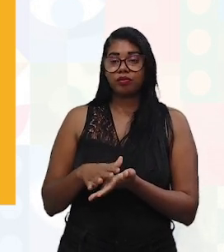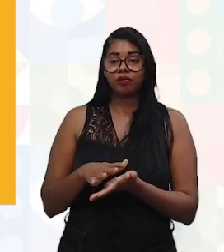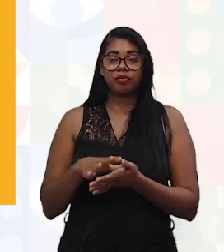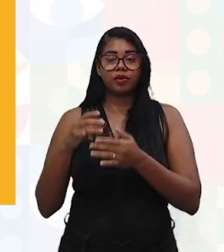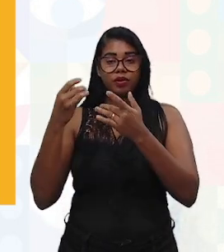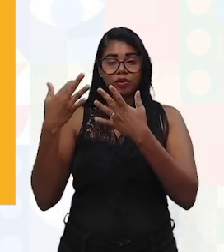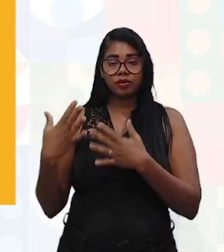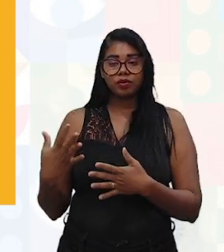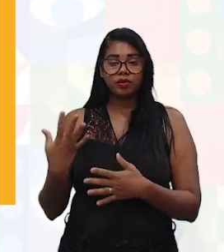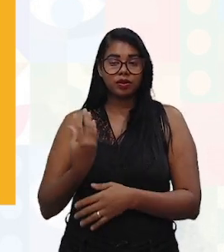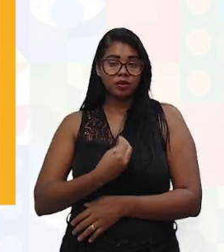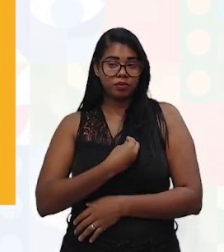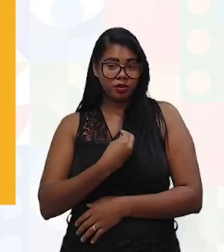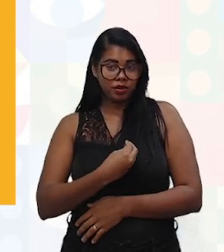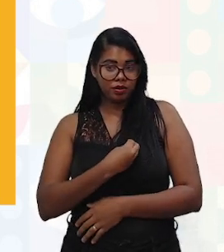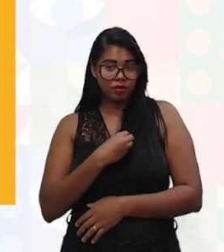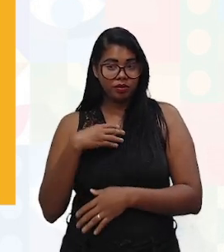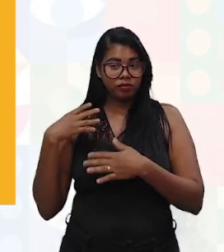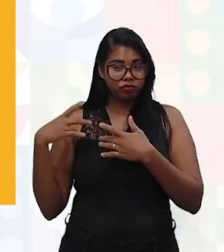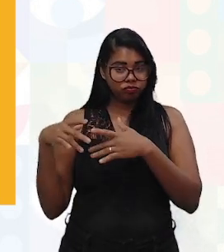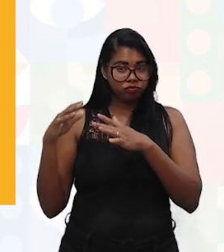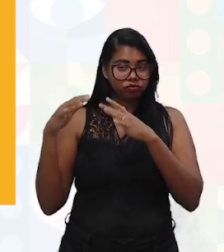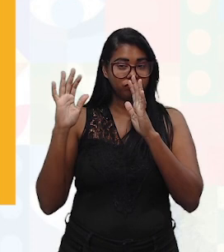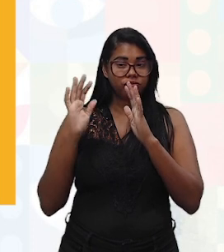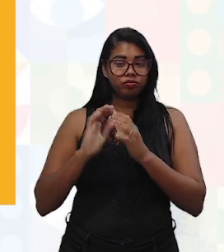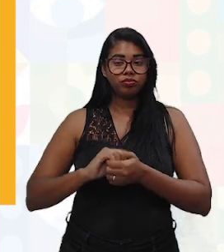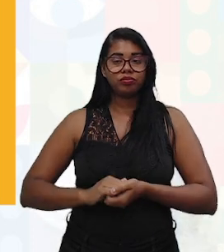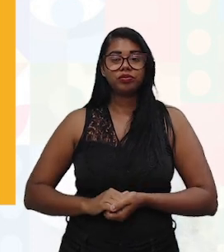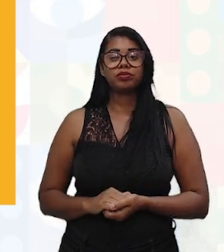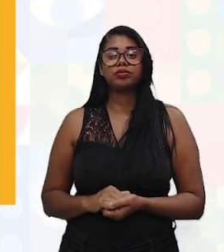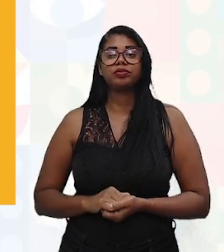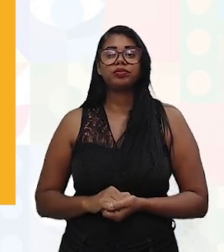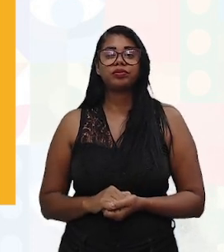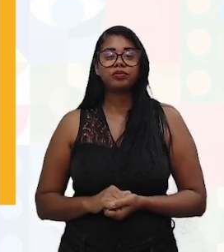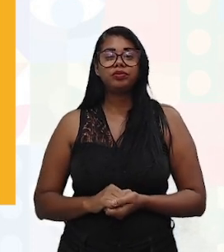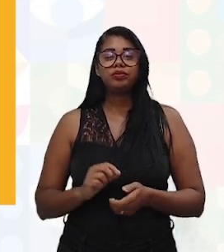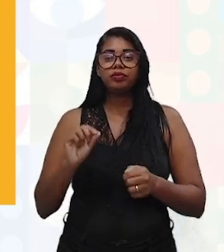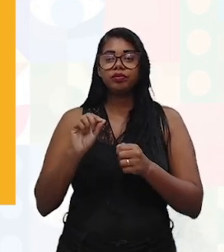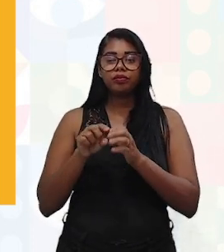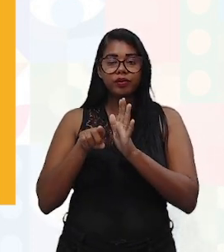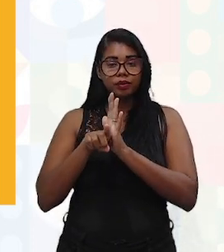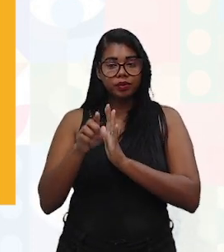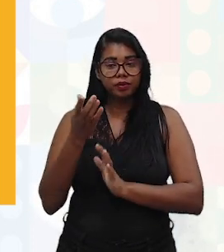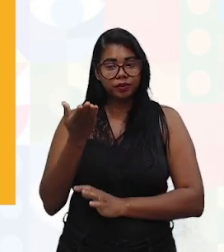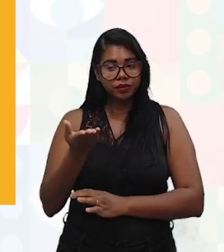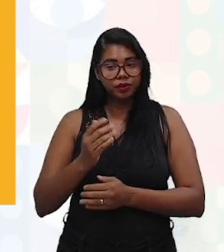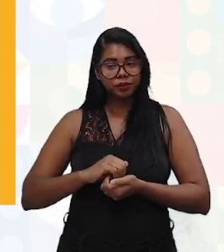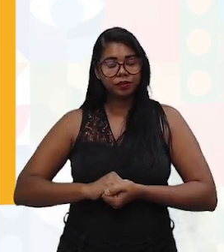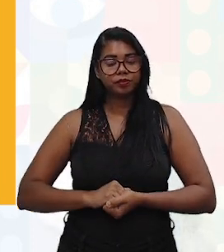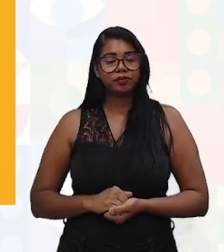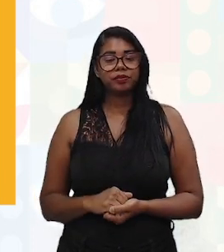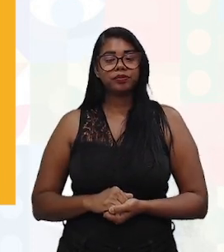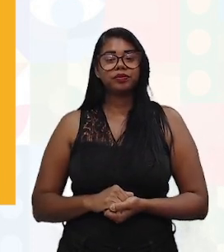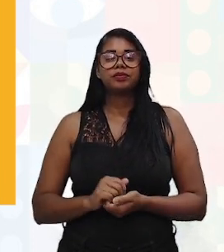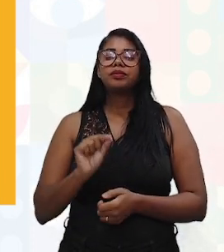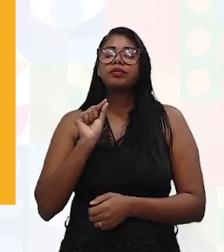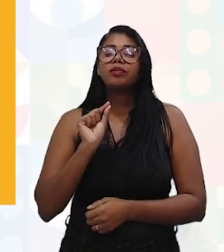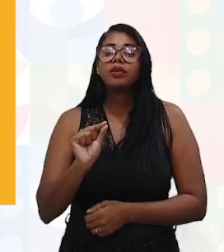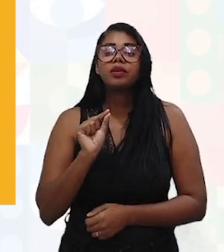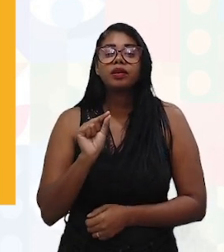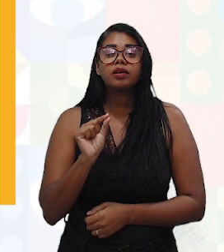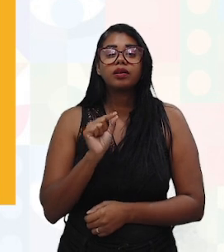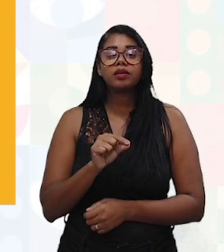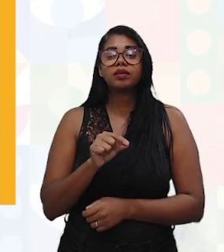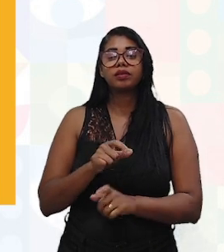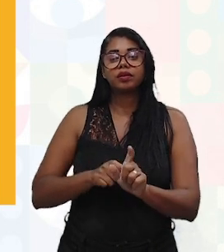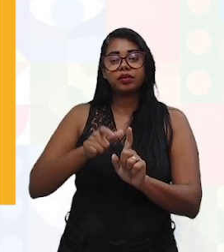música: deixa a vida me levar, vida leva eu vou fazer a seguinte pergunta para você. Quem é o